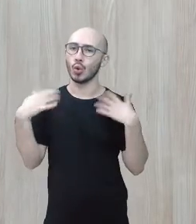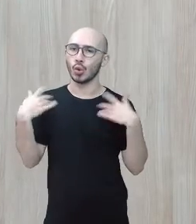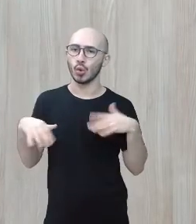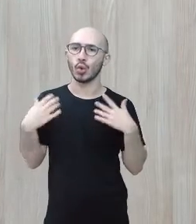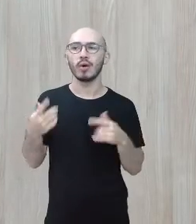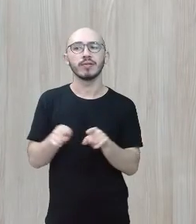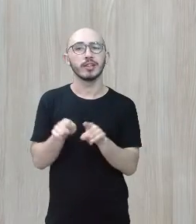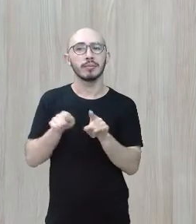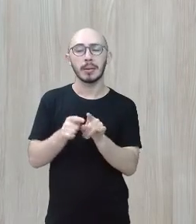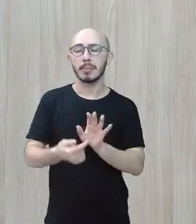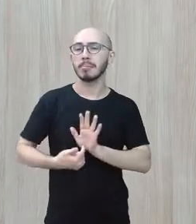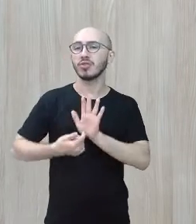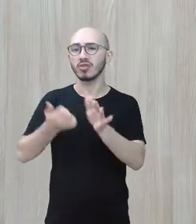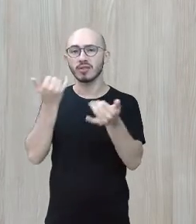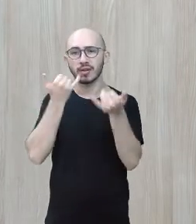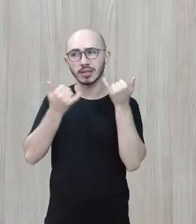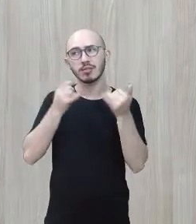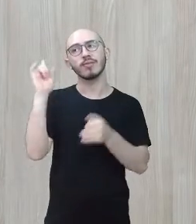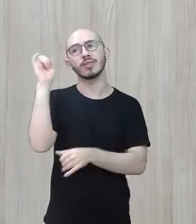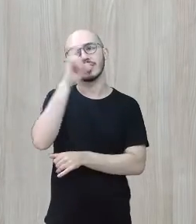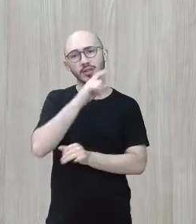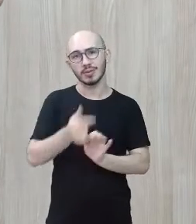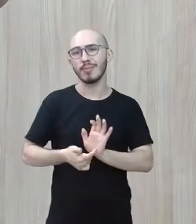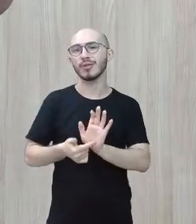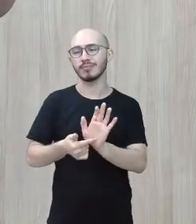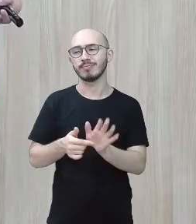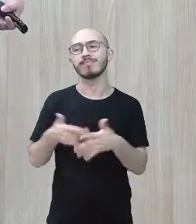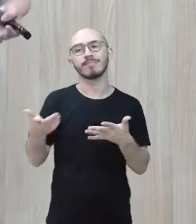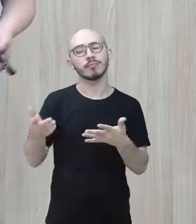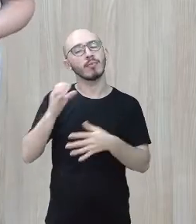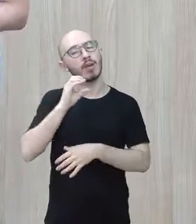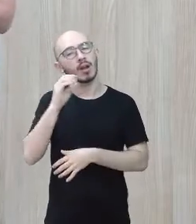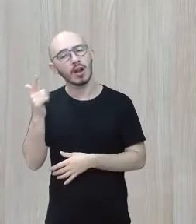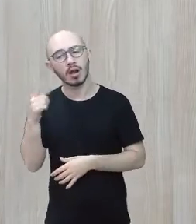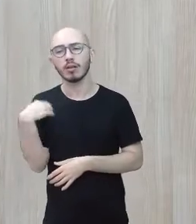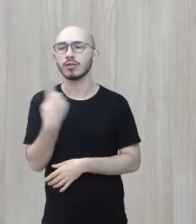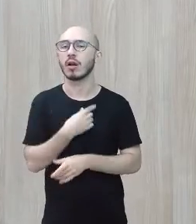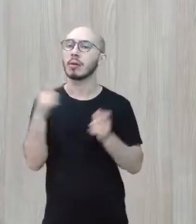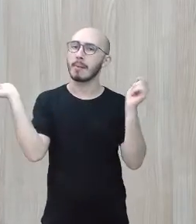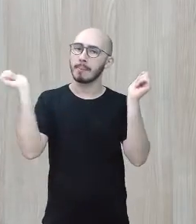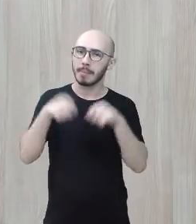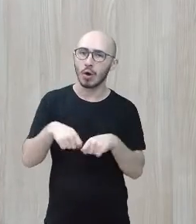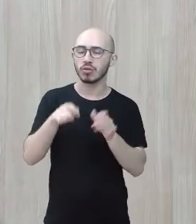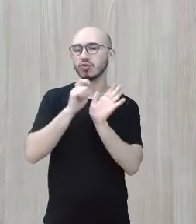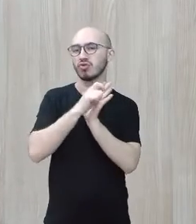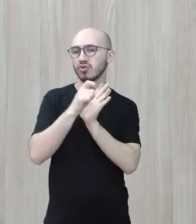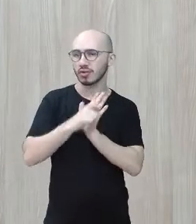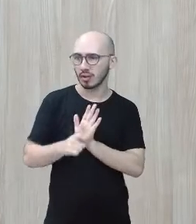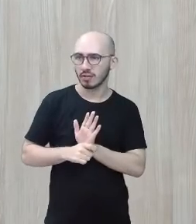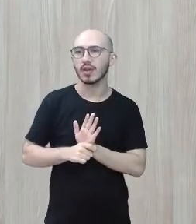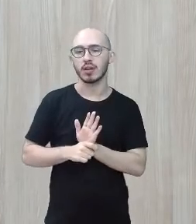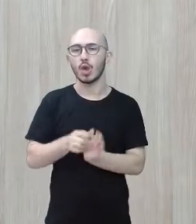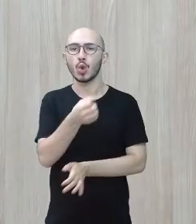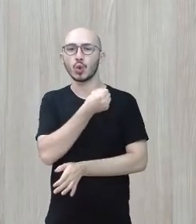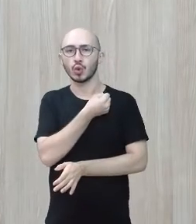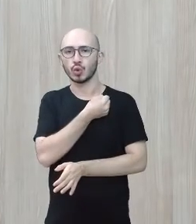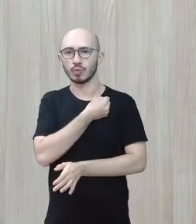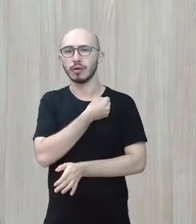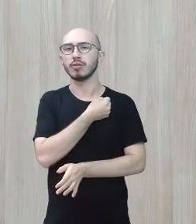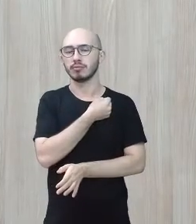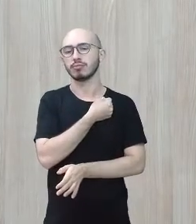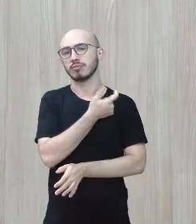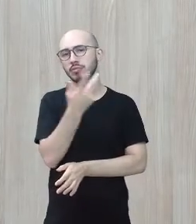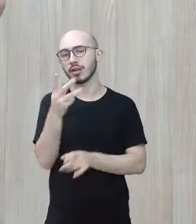para passar essa informação vai ser um pouquinho mais difícil. Então, claro, a gente pode escrever a frequência absoluta da quantidade de pessoas